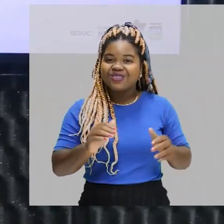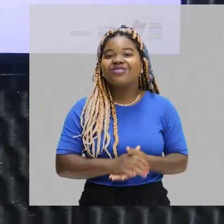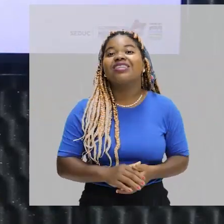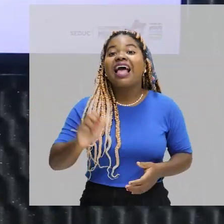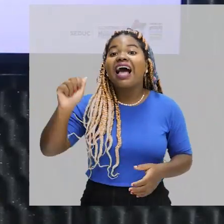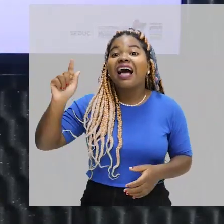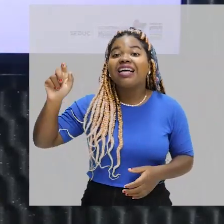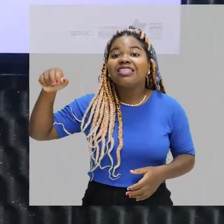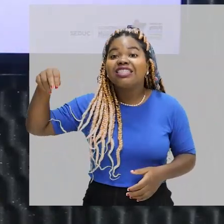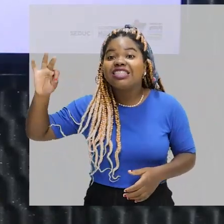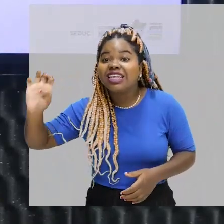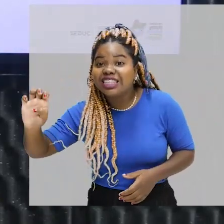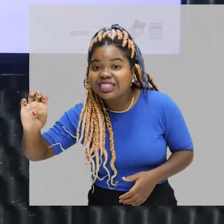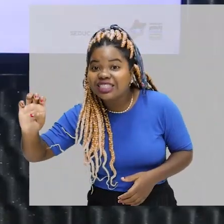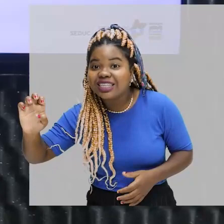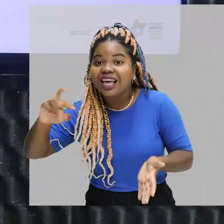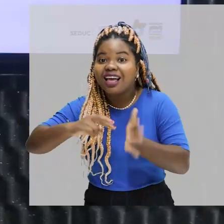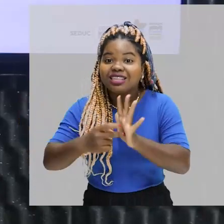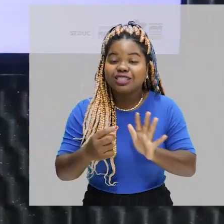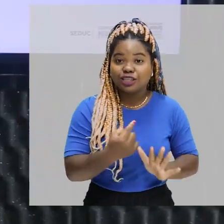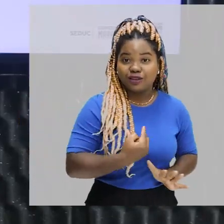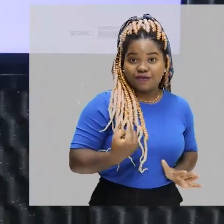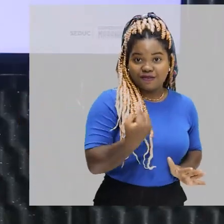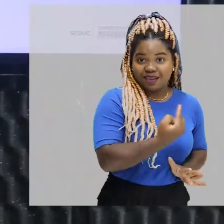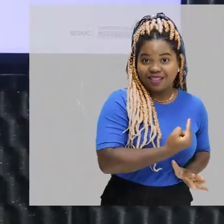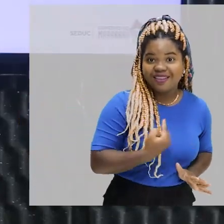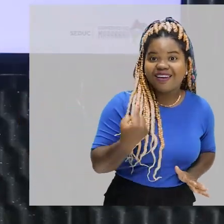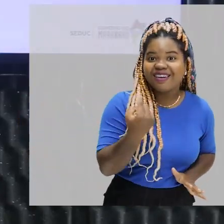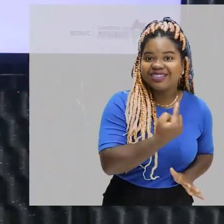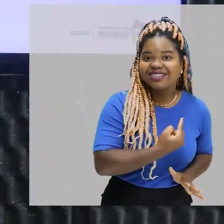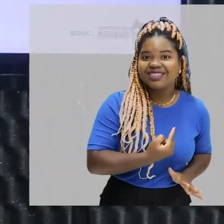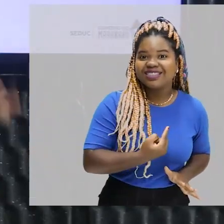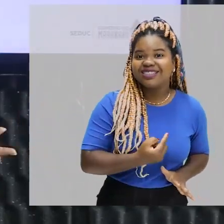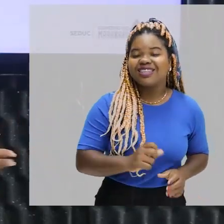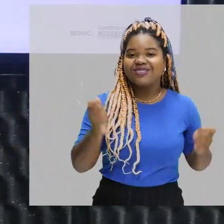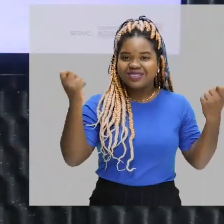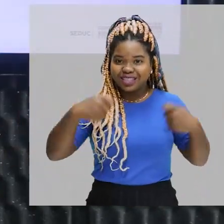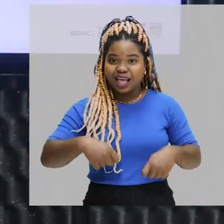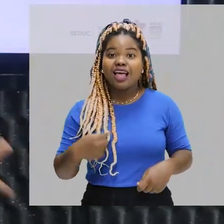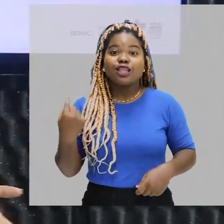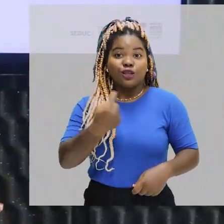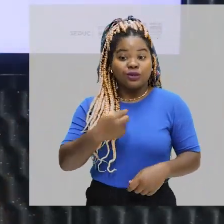a gente que significa nós. Então, eu posso dizer nós, eu e